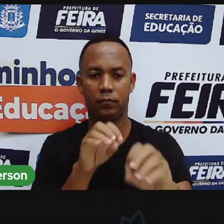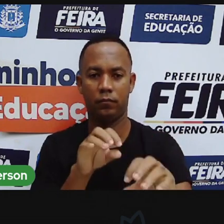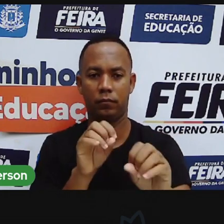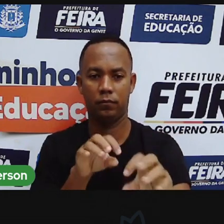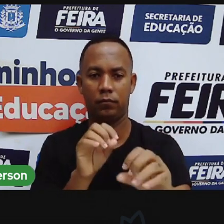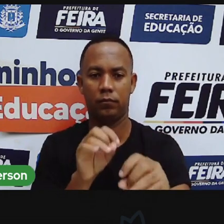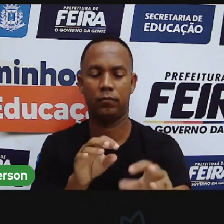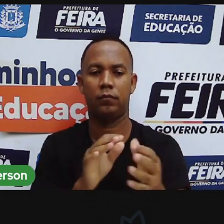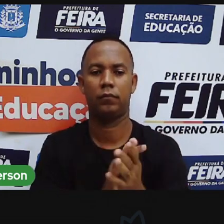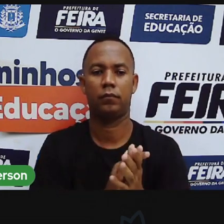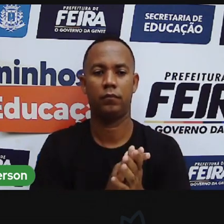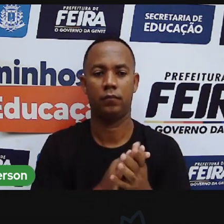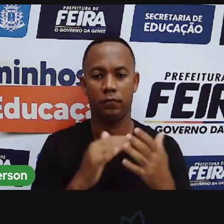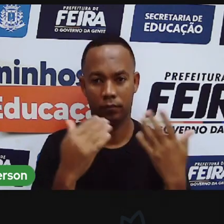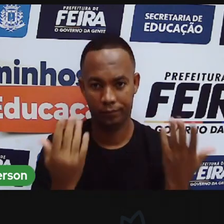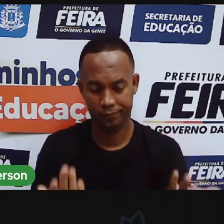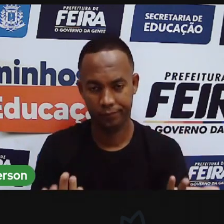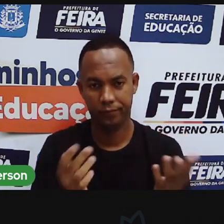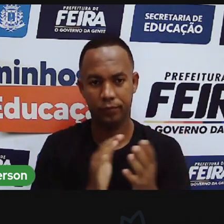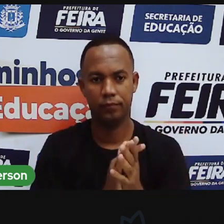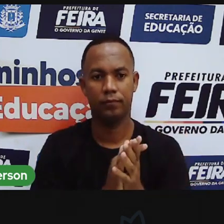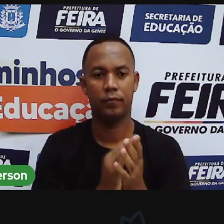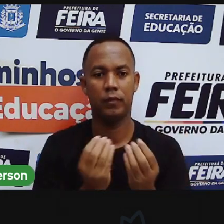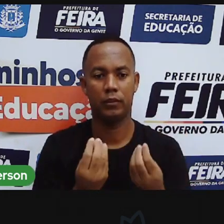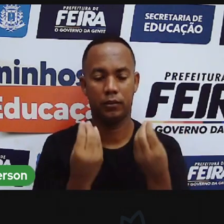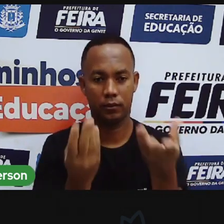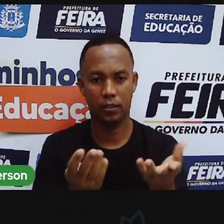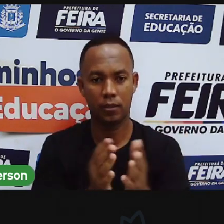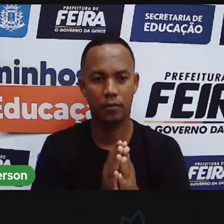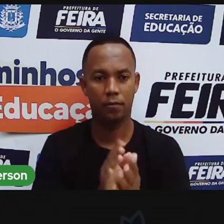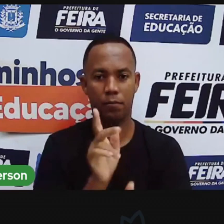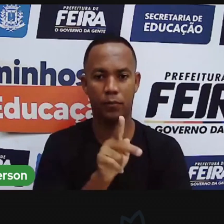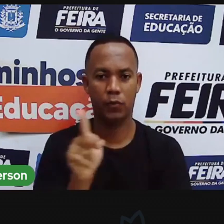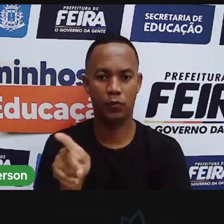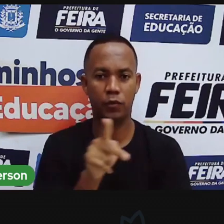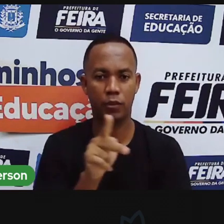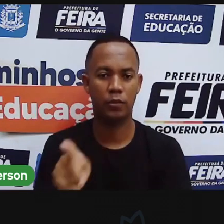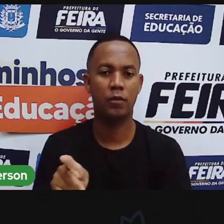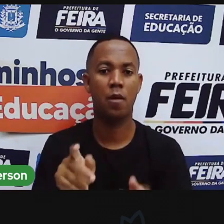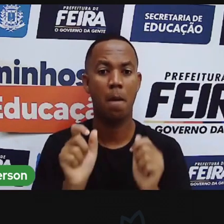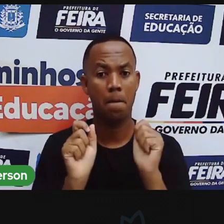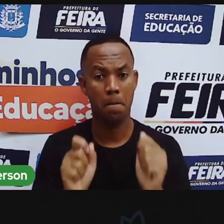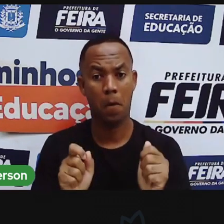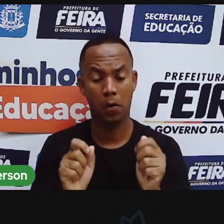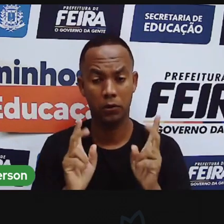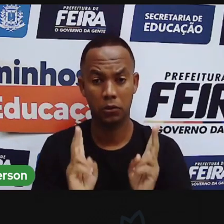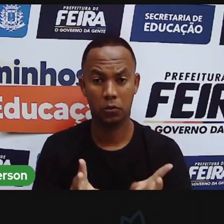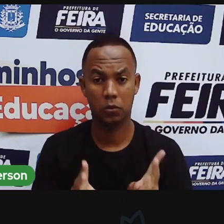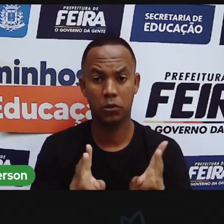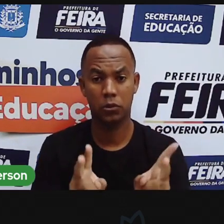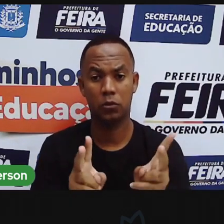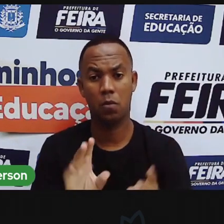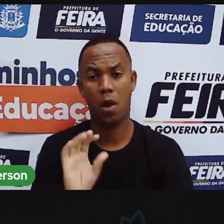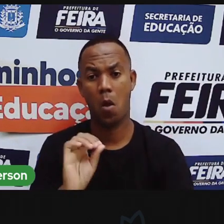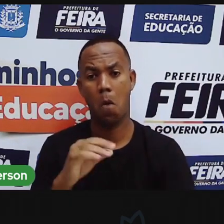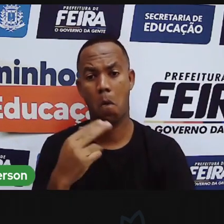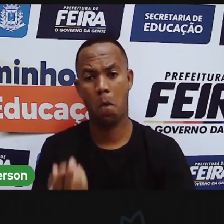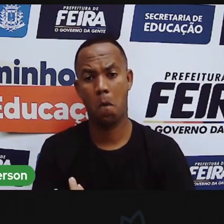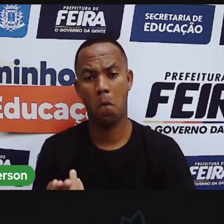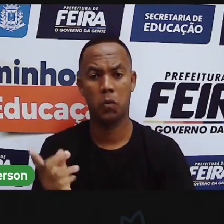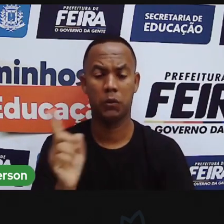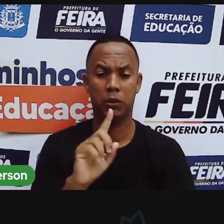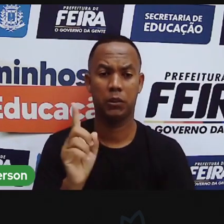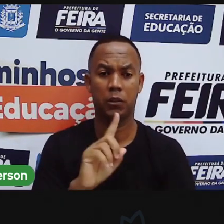Secretaria Municipal de Educação. O professor de vocês, ele pode utilizar essa atividade ou não,